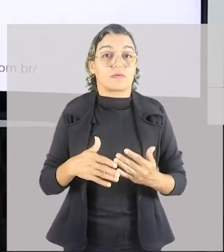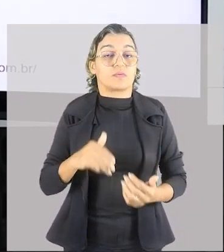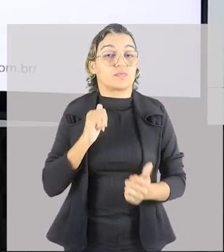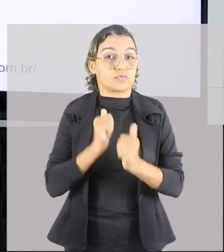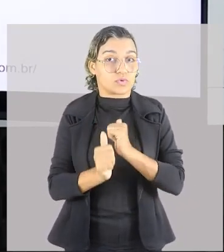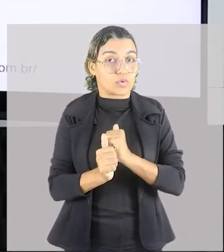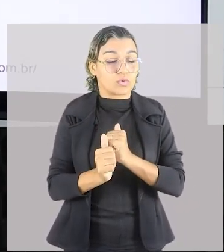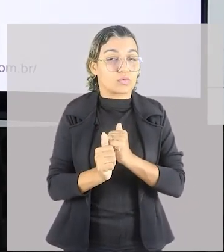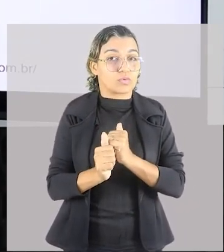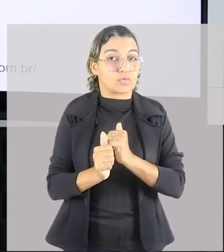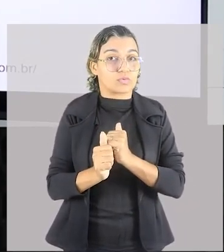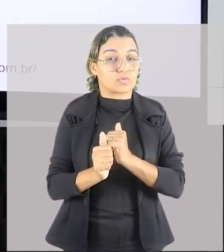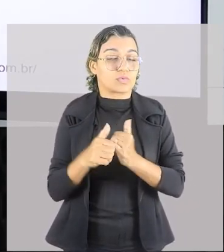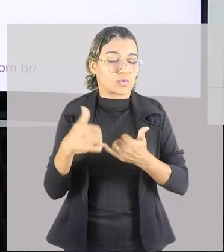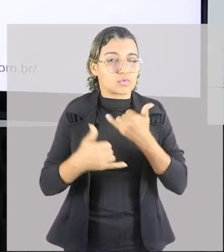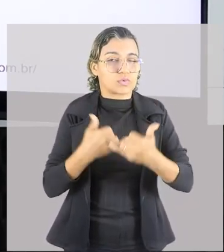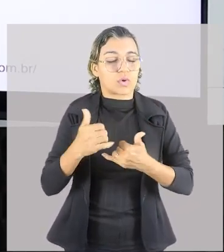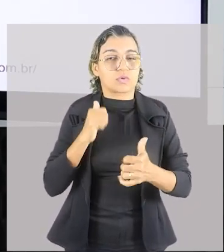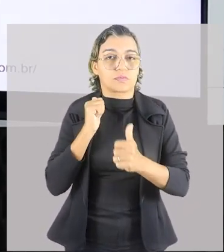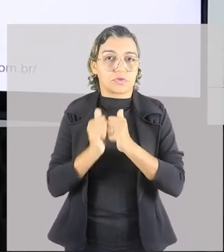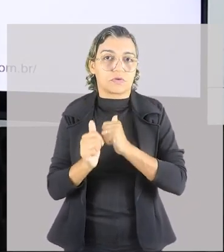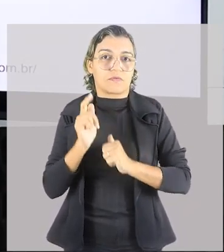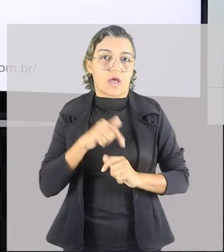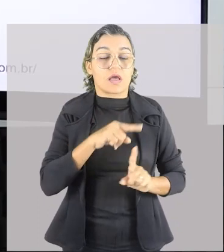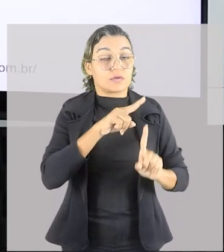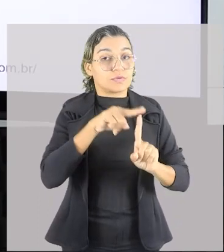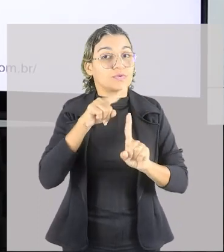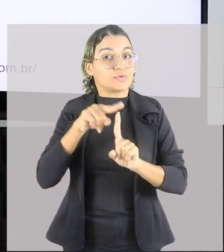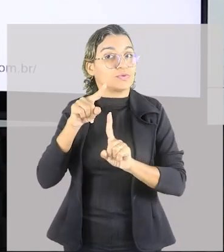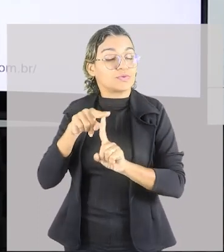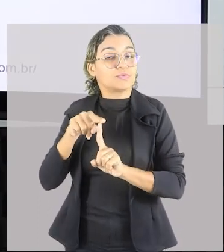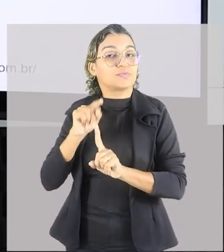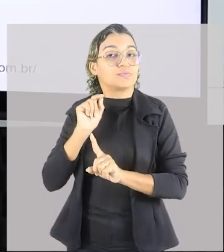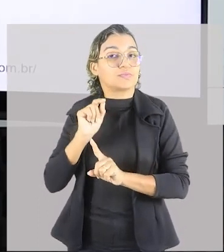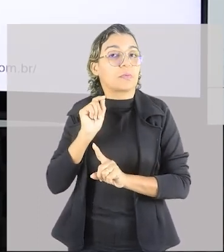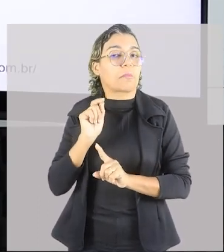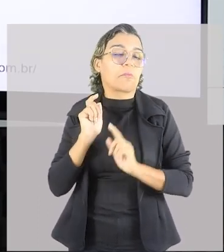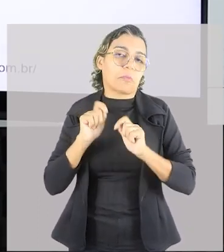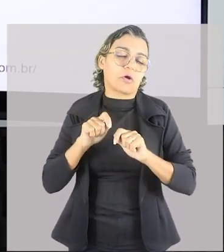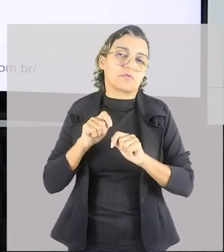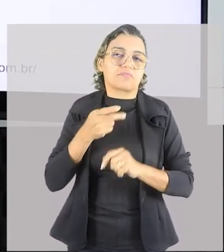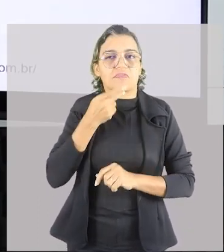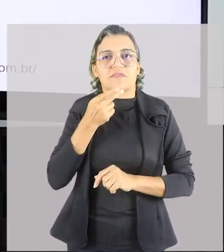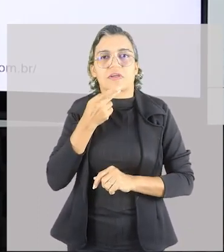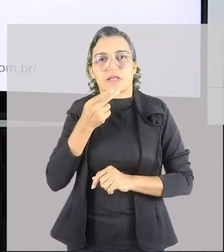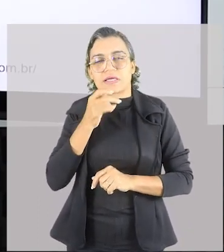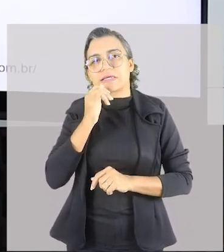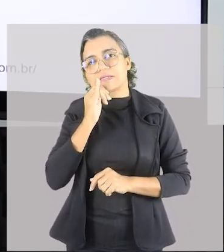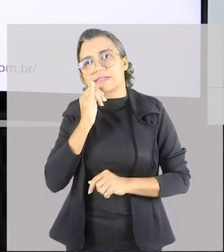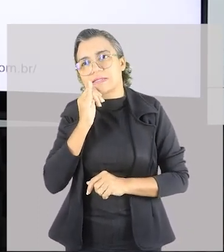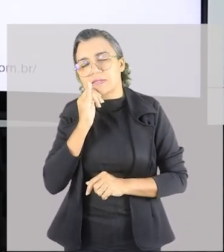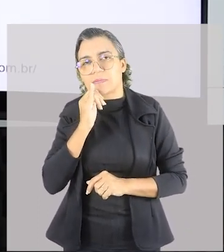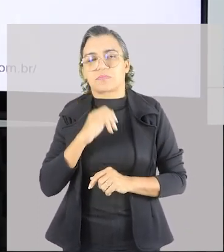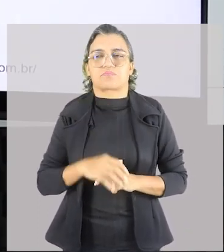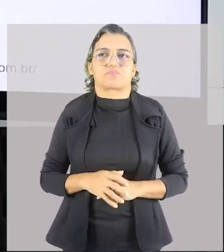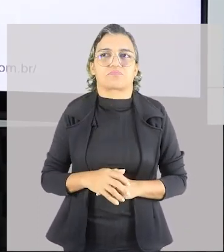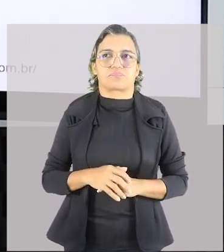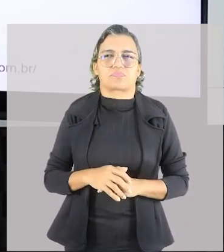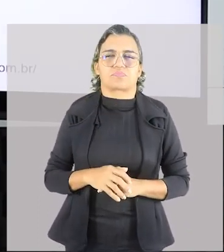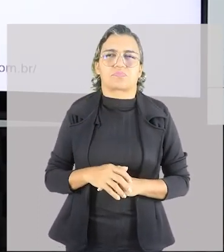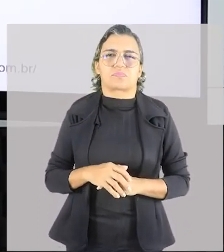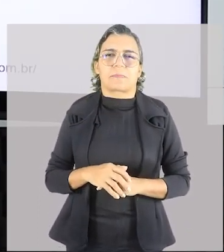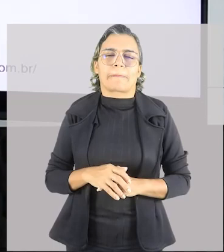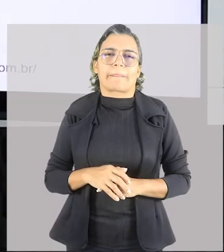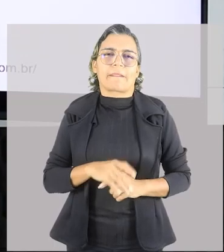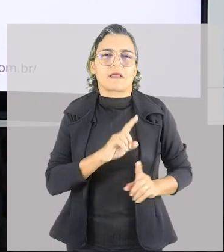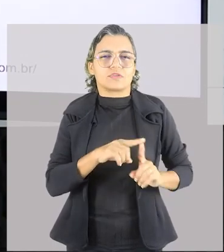esportivos são modalidades, a gente pode falar que a nível de complexidade, mais